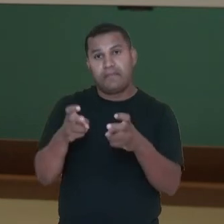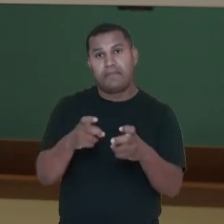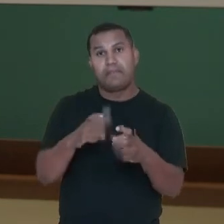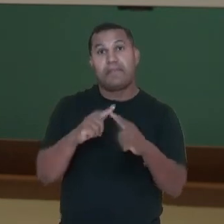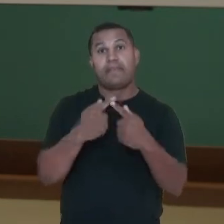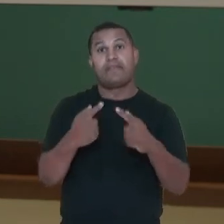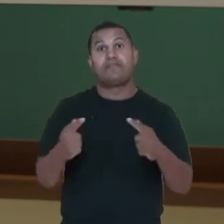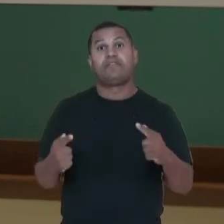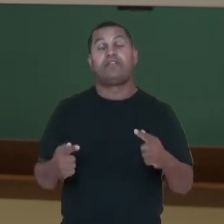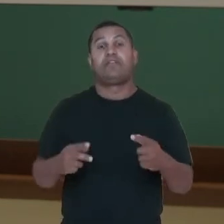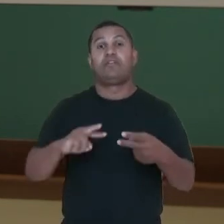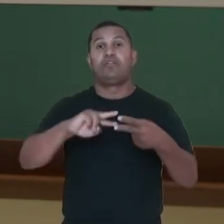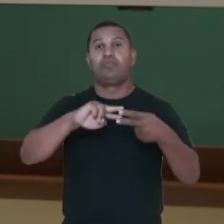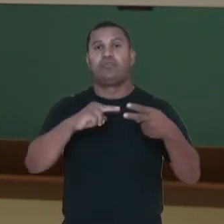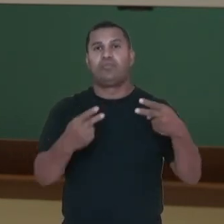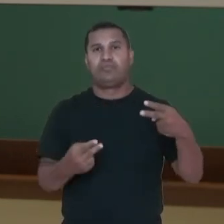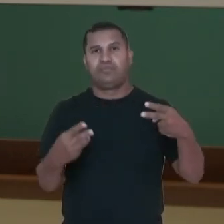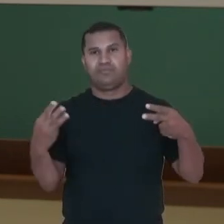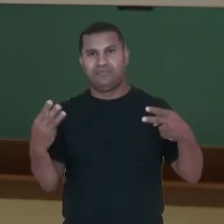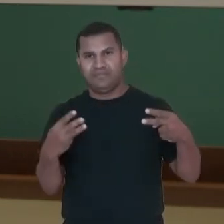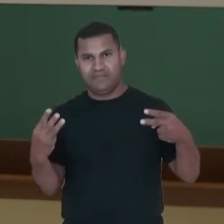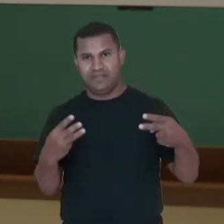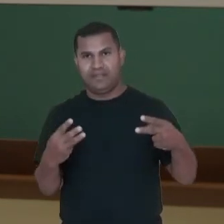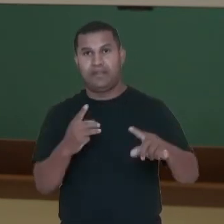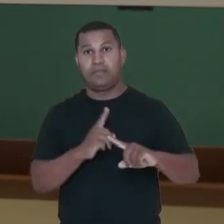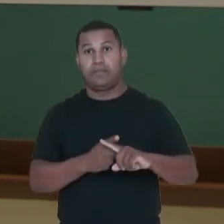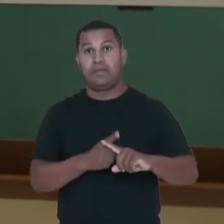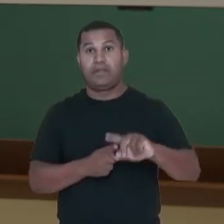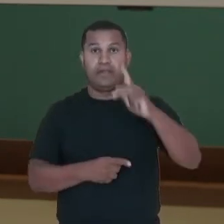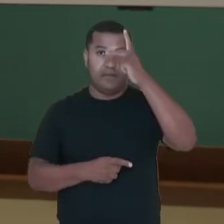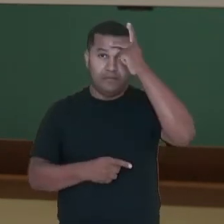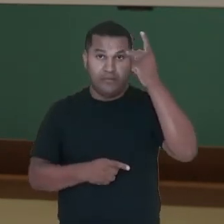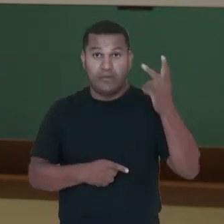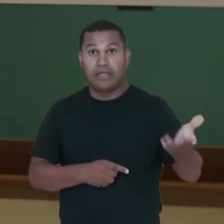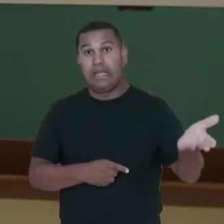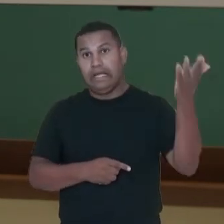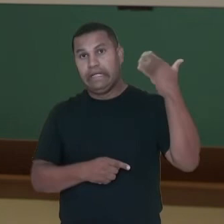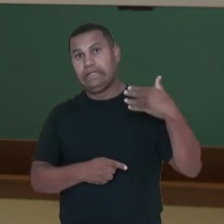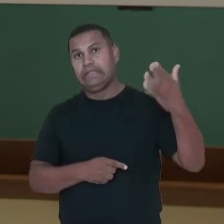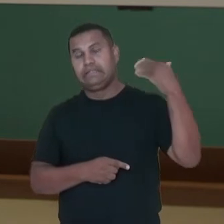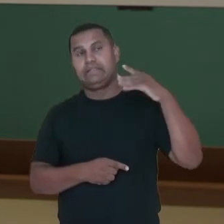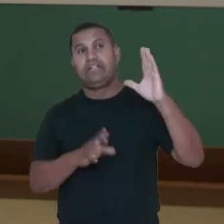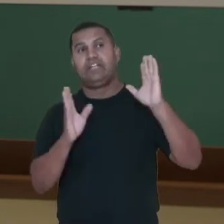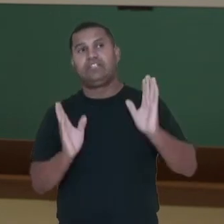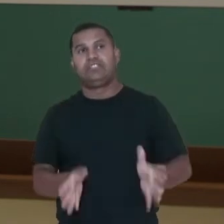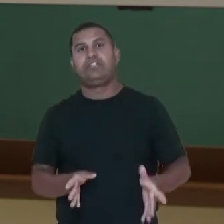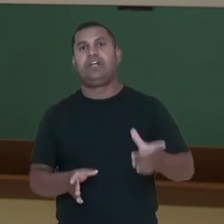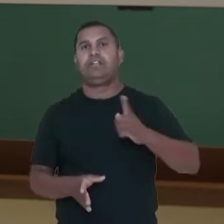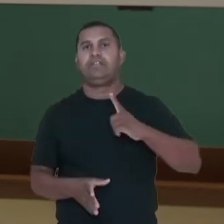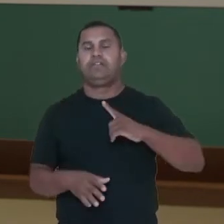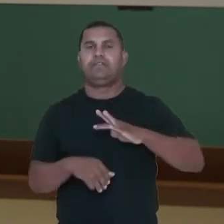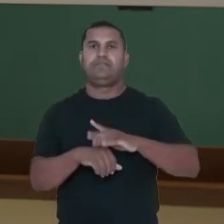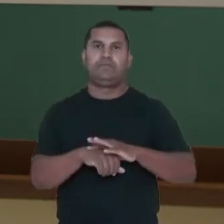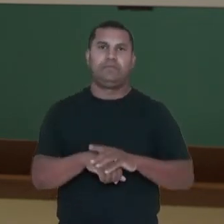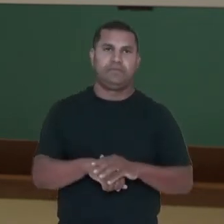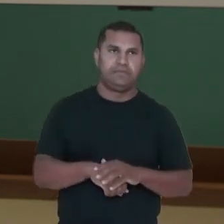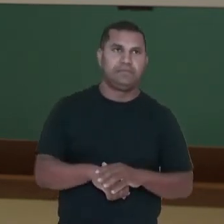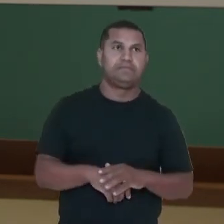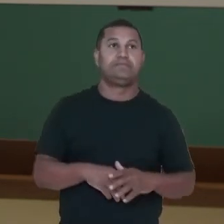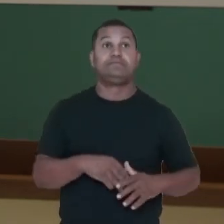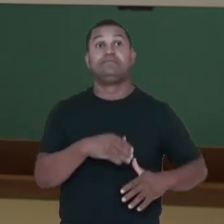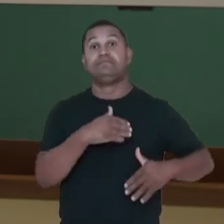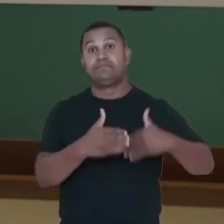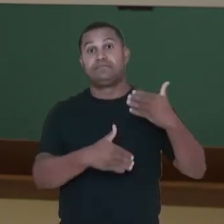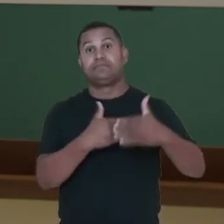genes proporcionavam que essas pessoas tivessem casos graves da doença, né? Outras pesquisas que foram feitas lá por alemães